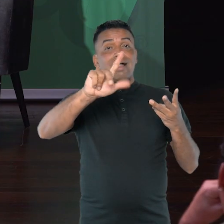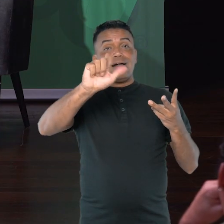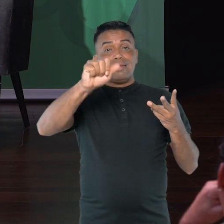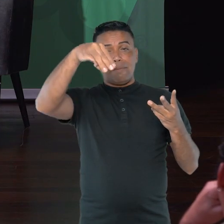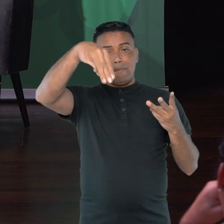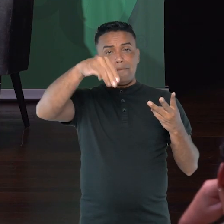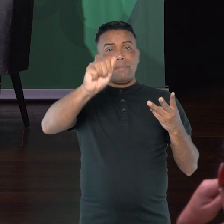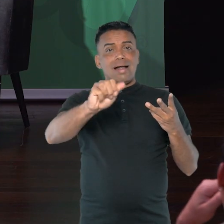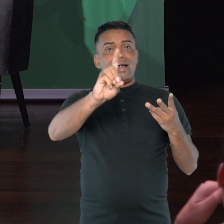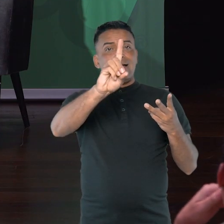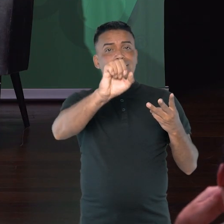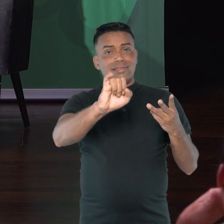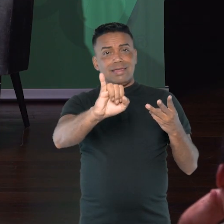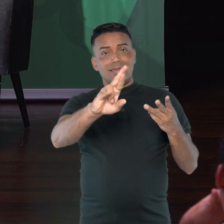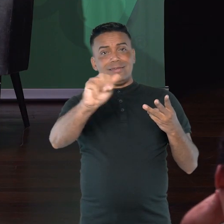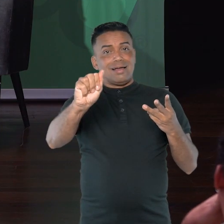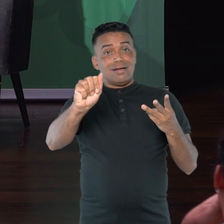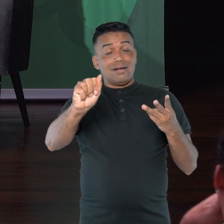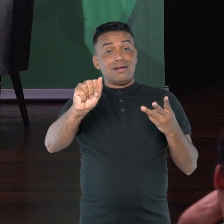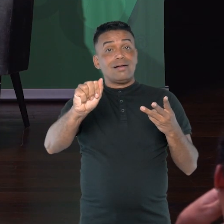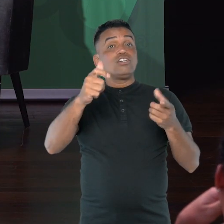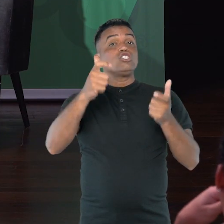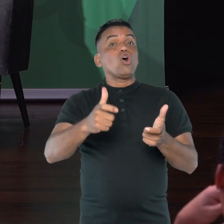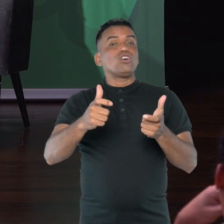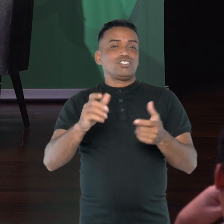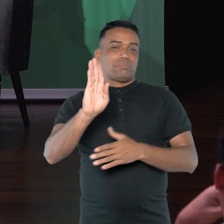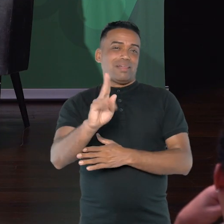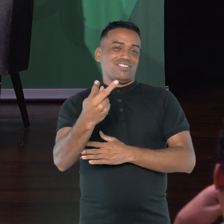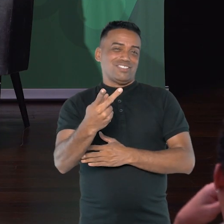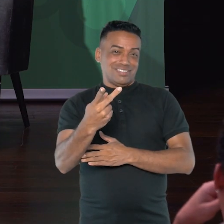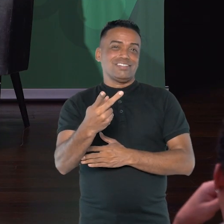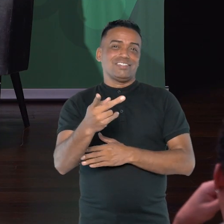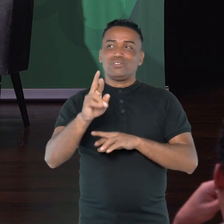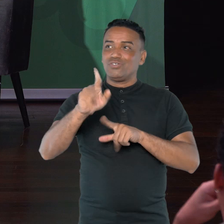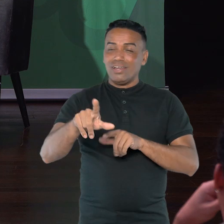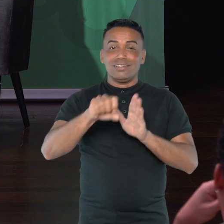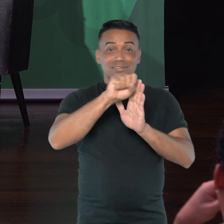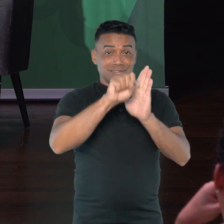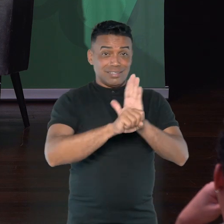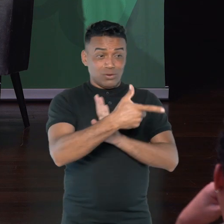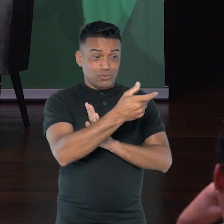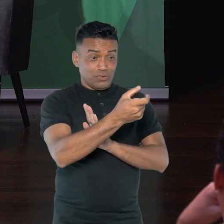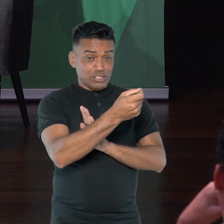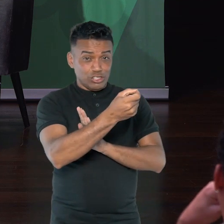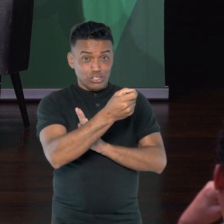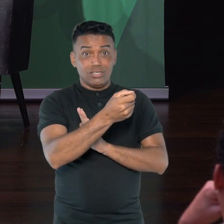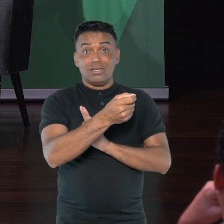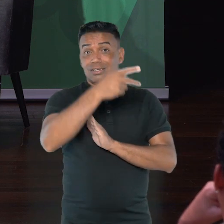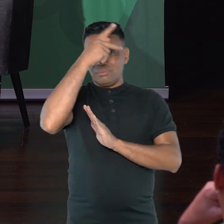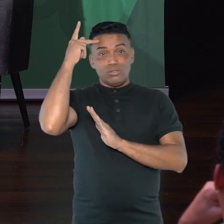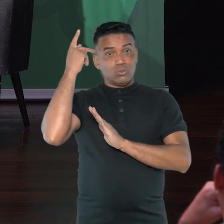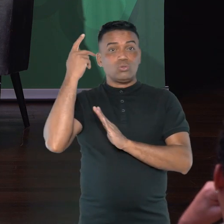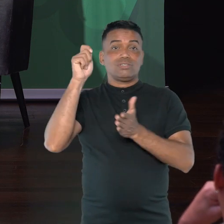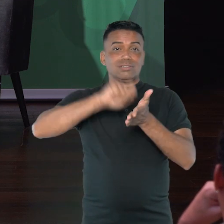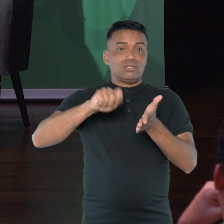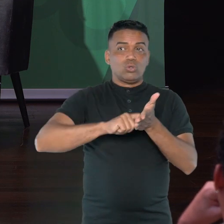E onde é que está a Carla Madeira? Onde ela é? De BH, e ela não sai de BH. Essa que também é uma diferença para o século XX. Os escritores tinham que sair, ou queriam sair, ou